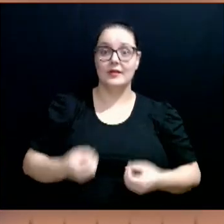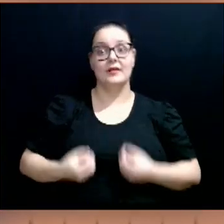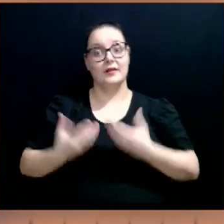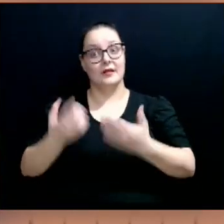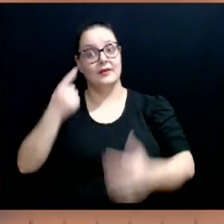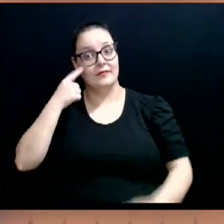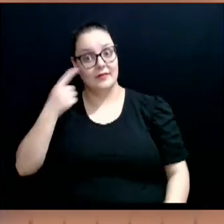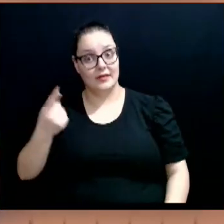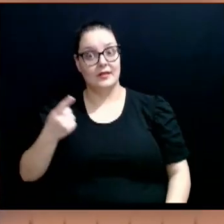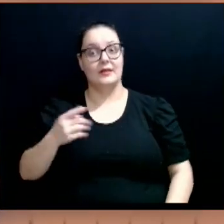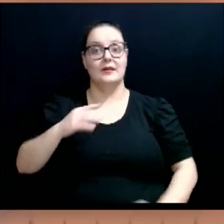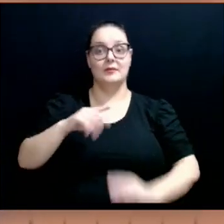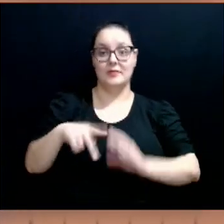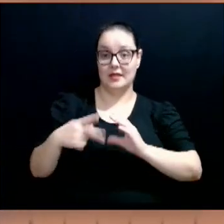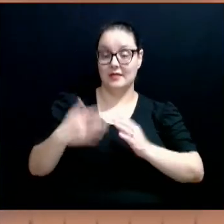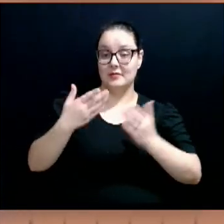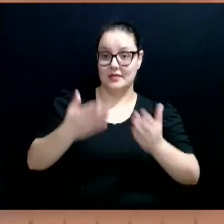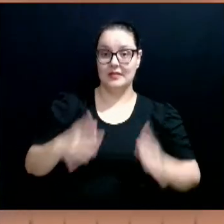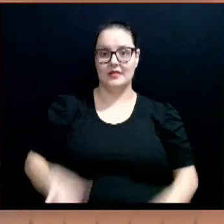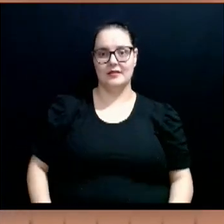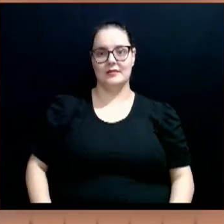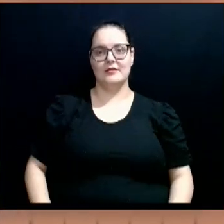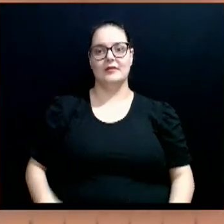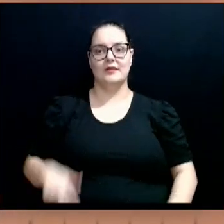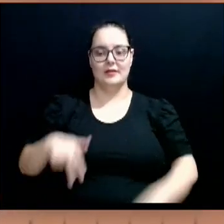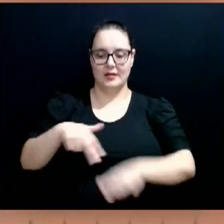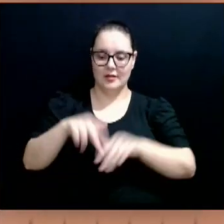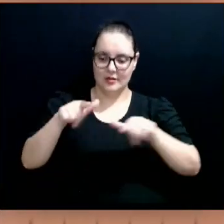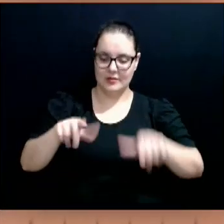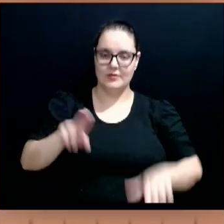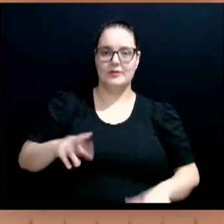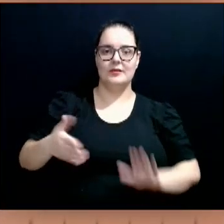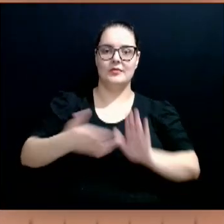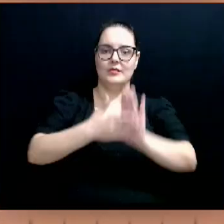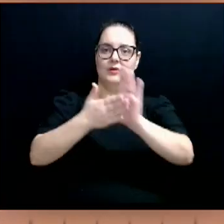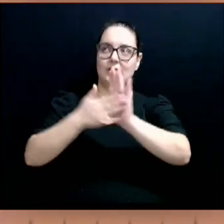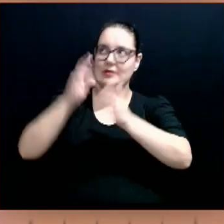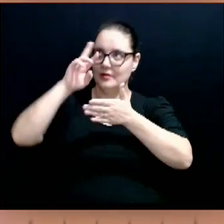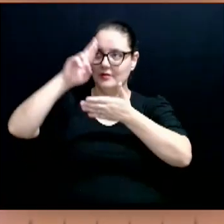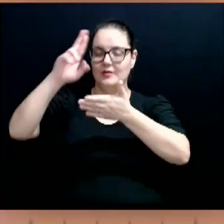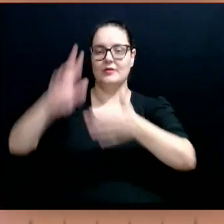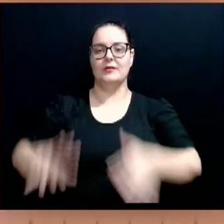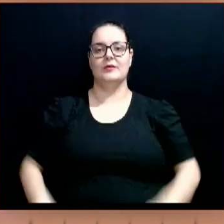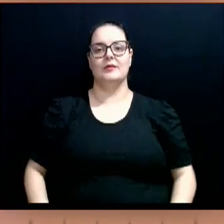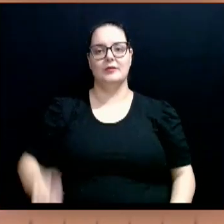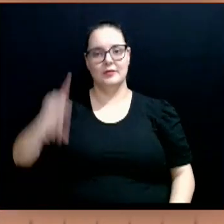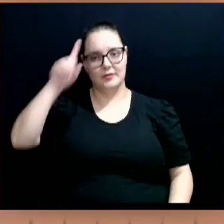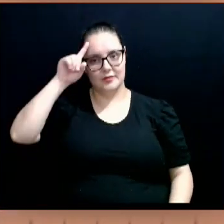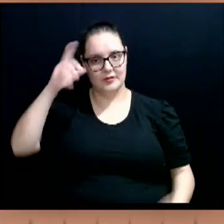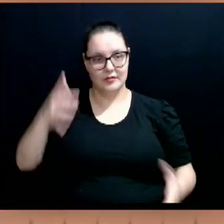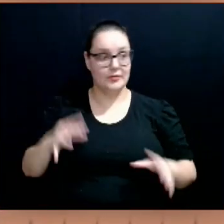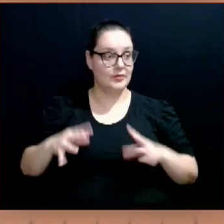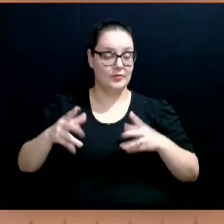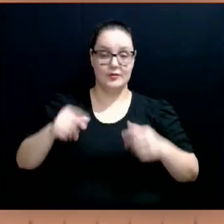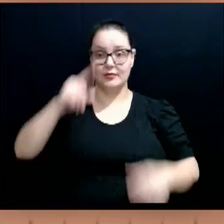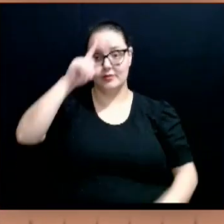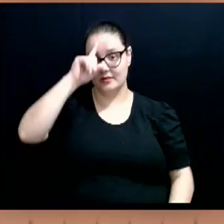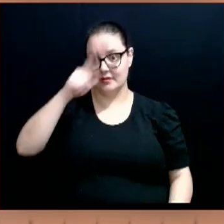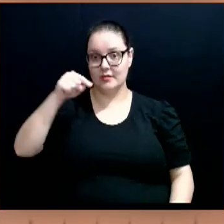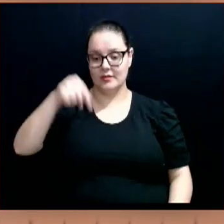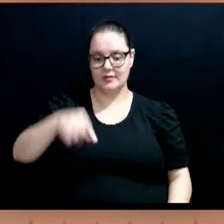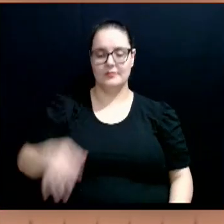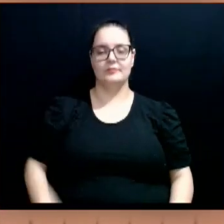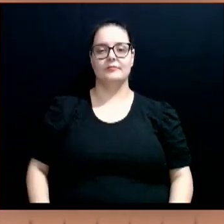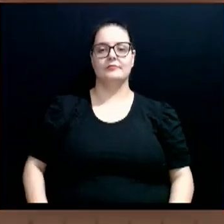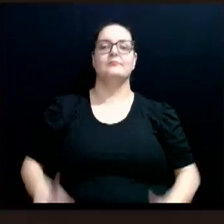gente ocupar esse espaço e louvar o Senhor, dedicar um dia desse espaço, onde tudo é decidido, àquele que merece toda a honra,